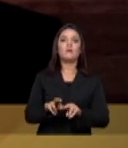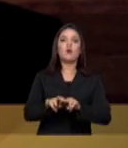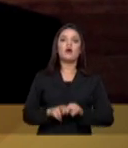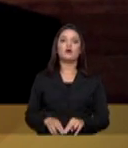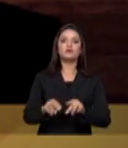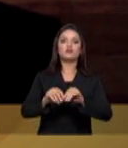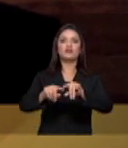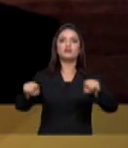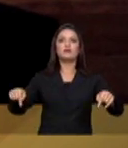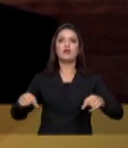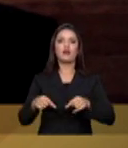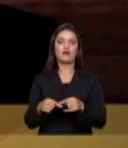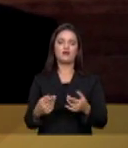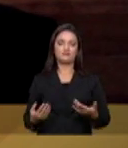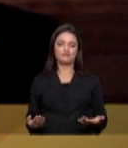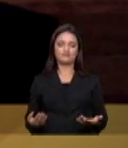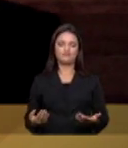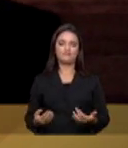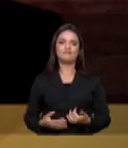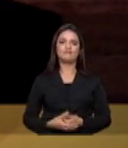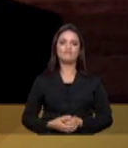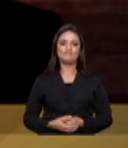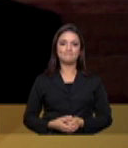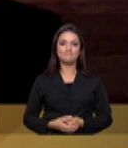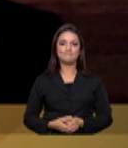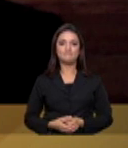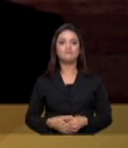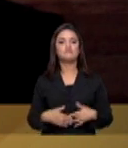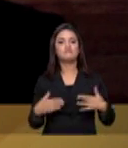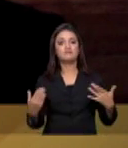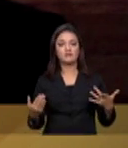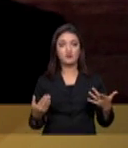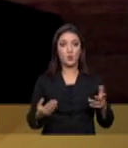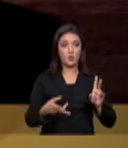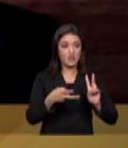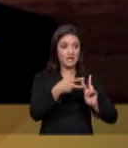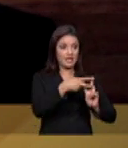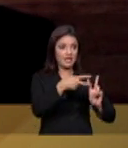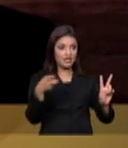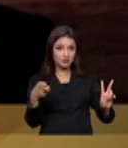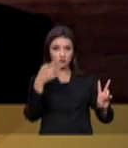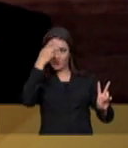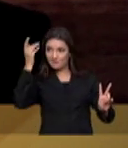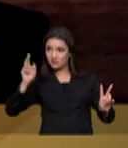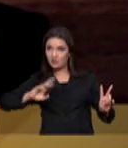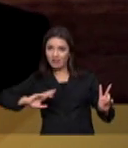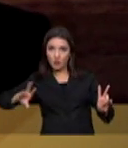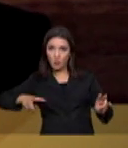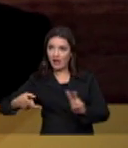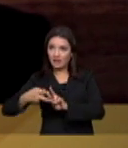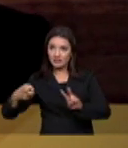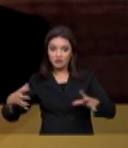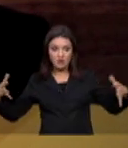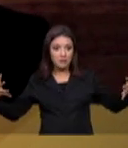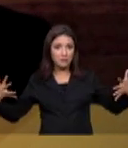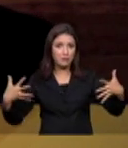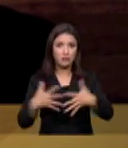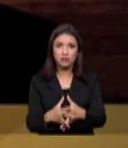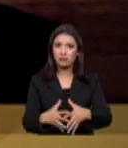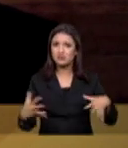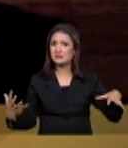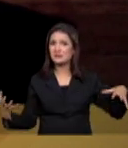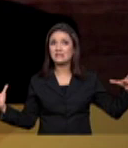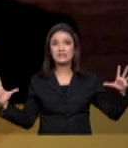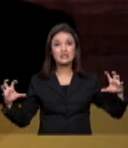respeito a serra já demarcadas conflitos entre índios e não índios e portanto